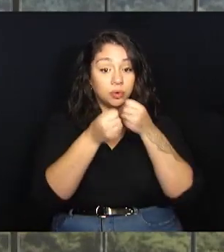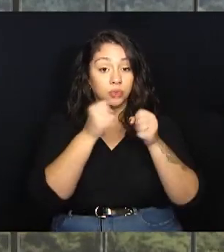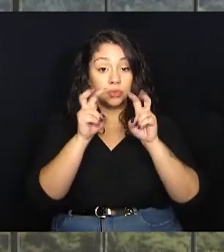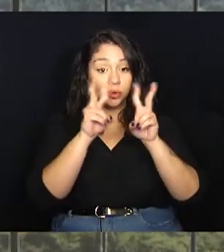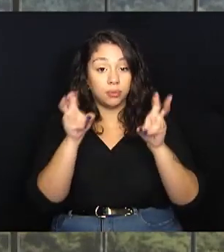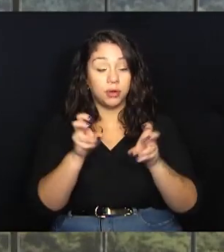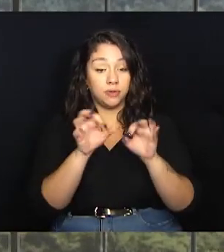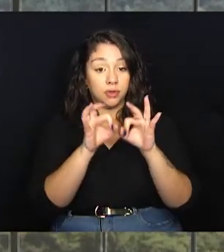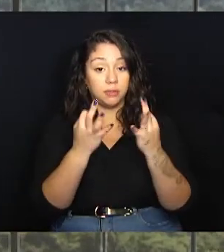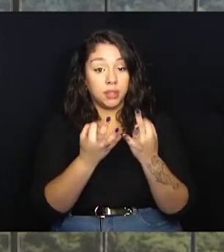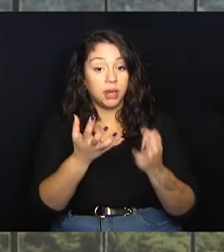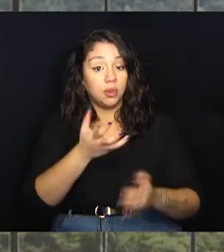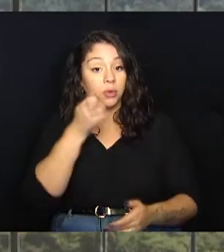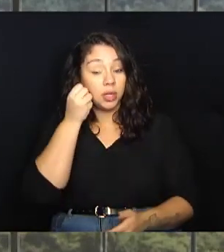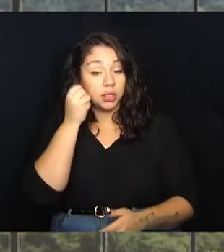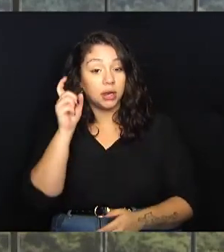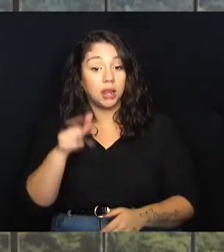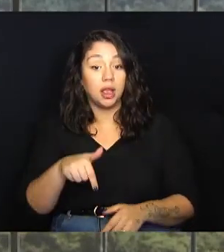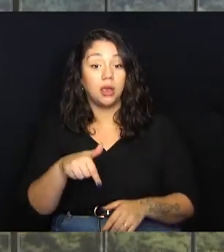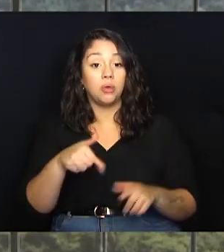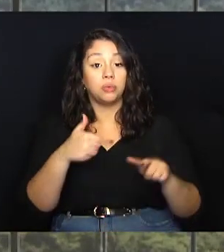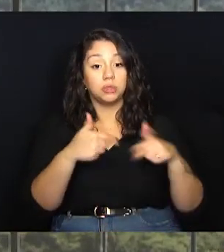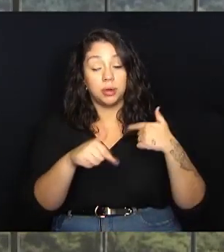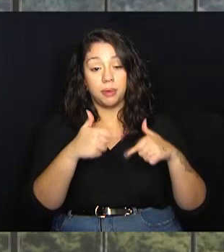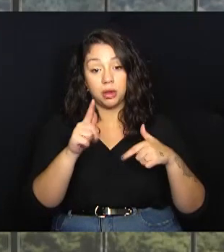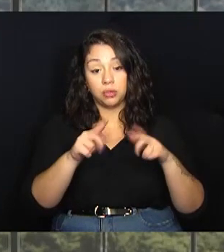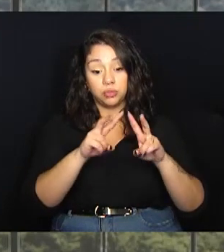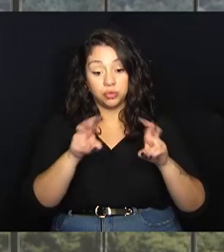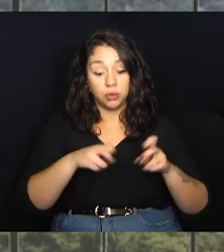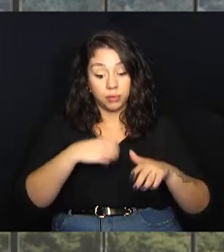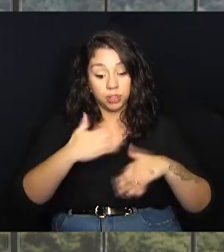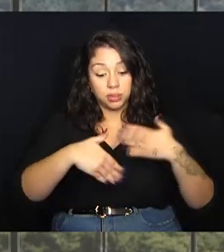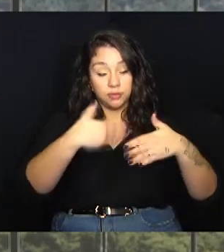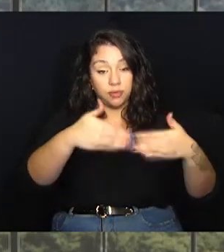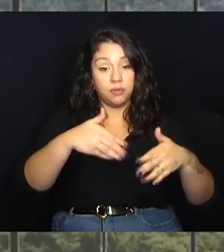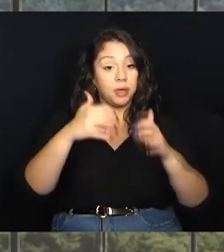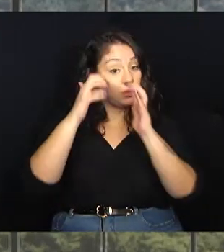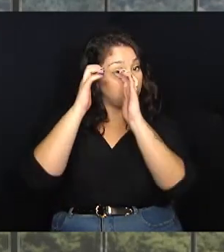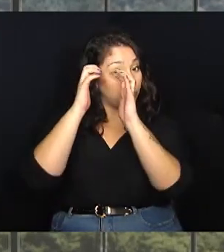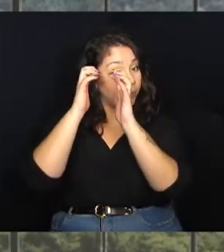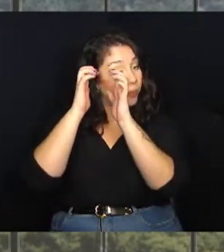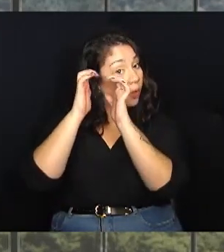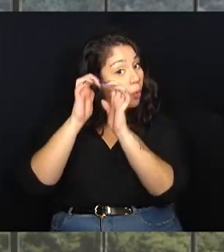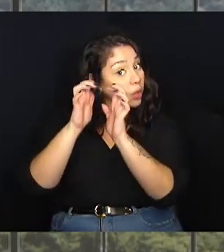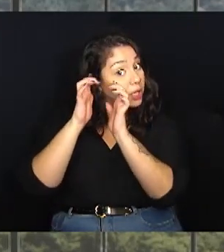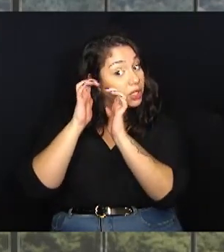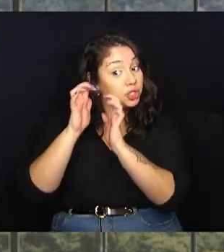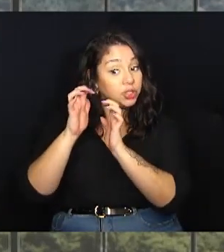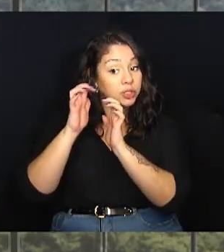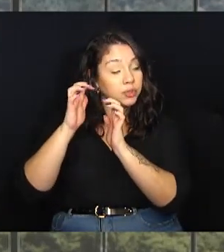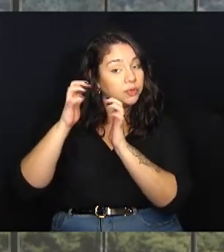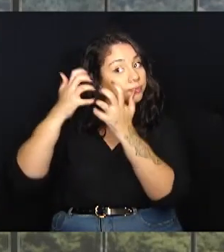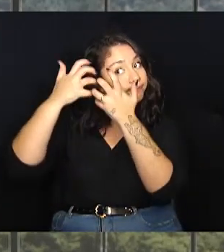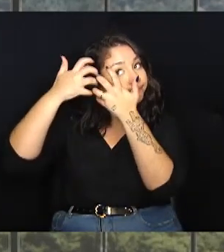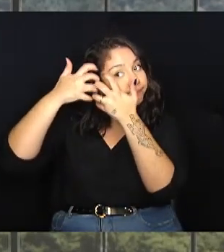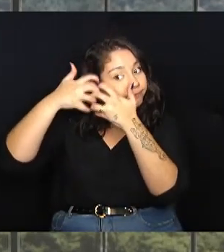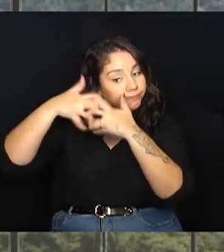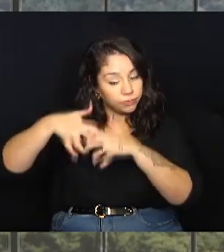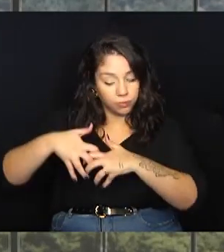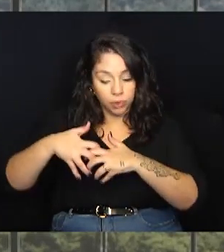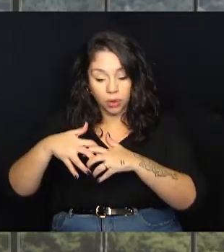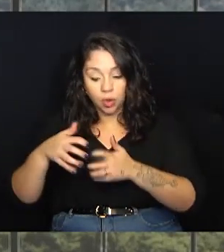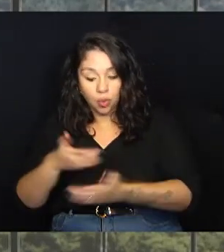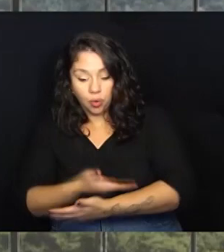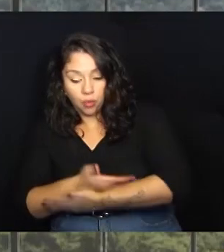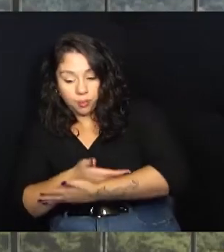foi justamente um trabalho que já foi feito sobre o desenvolvimento cognitivo de um bebê, a diferença quando ele é